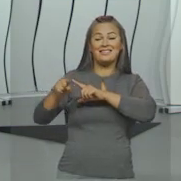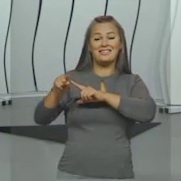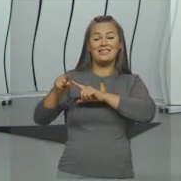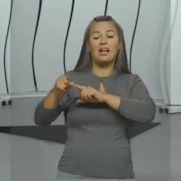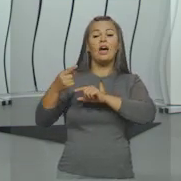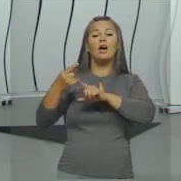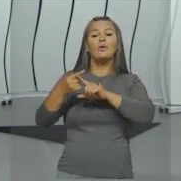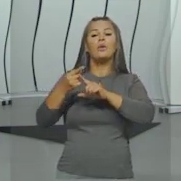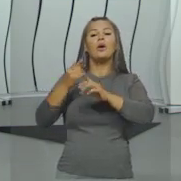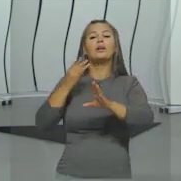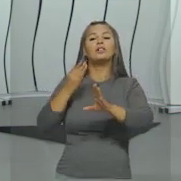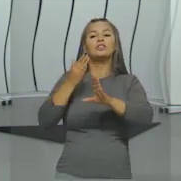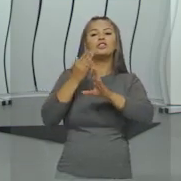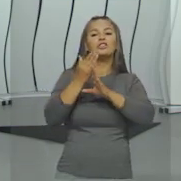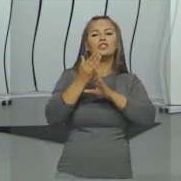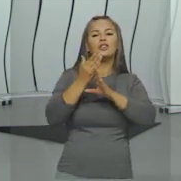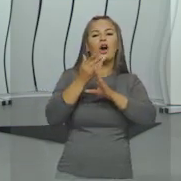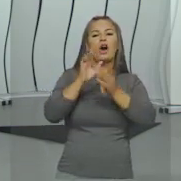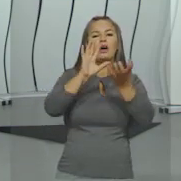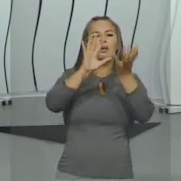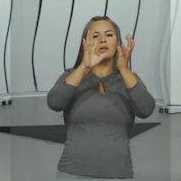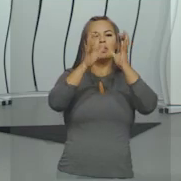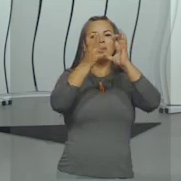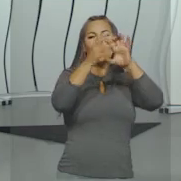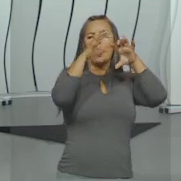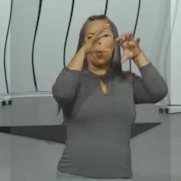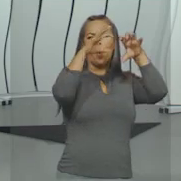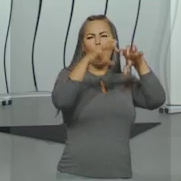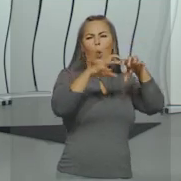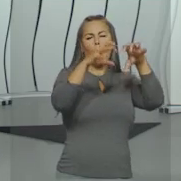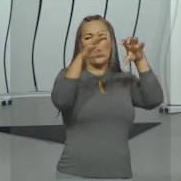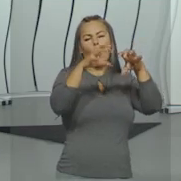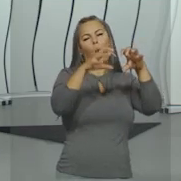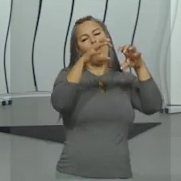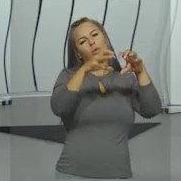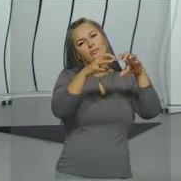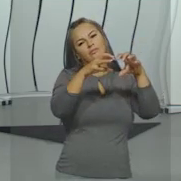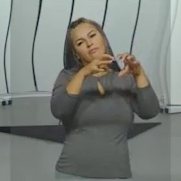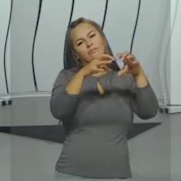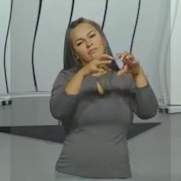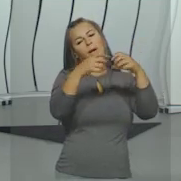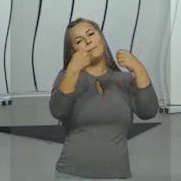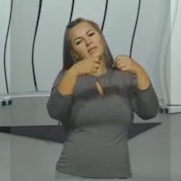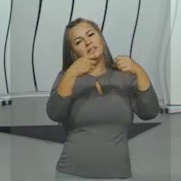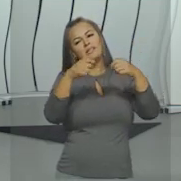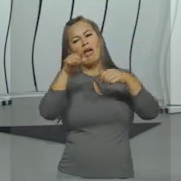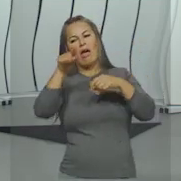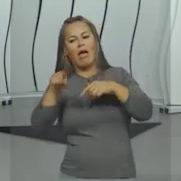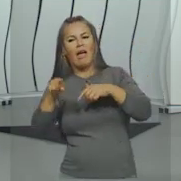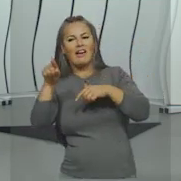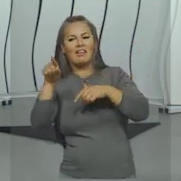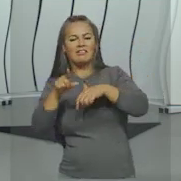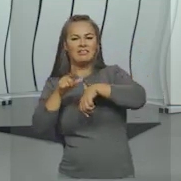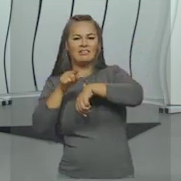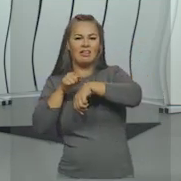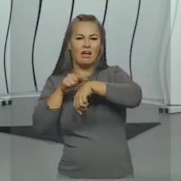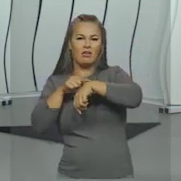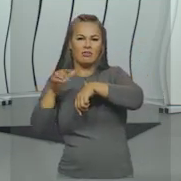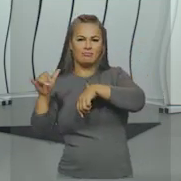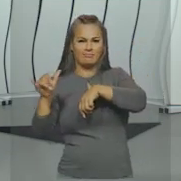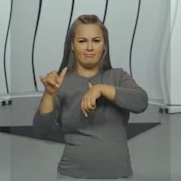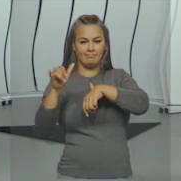muito nublado atrapalha a visibilidade do piloto do avião. Enfim, estudar o